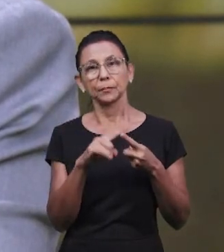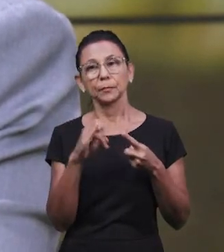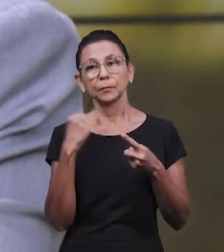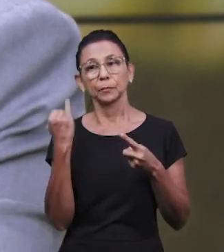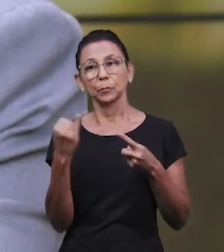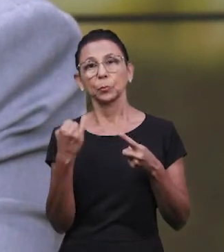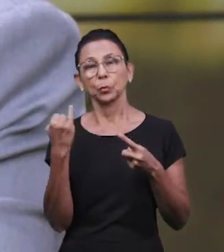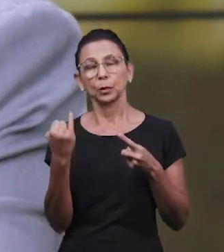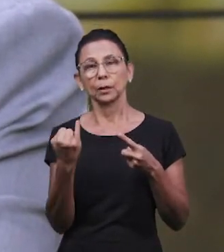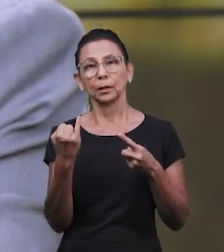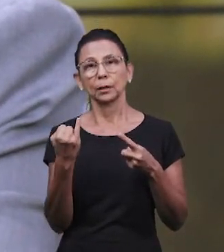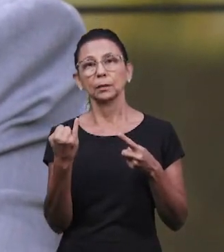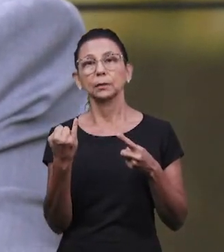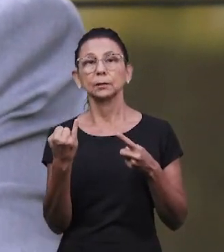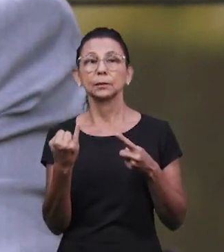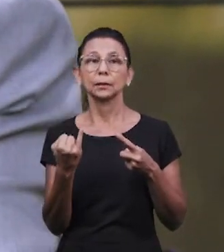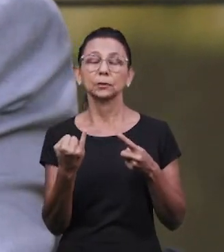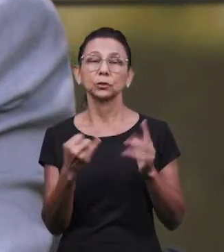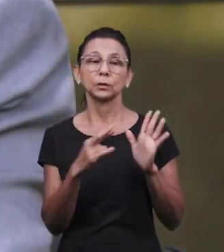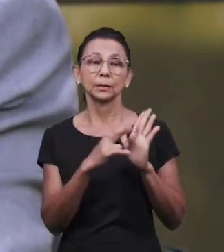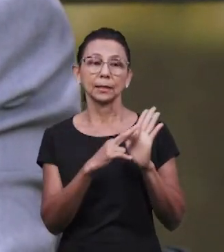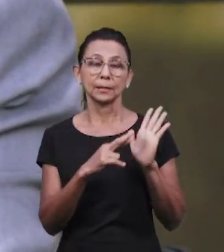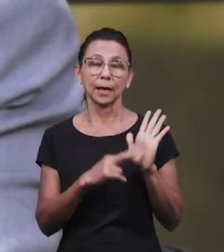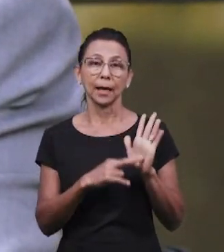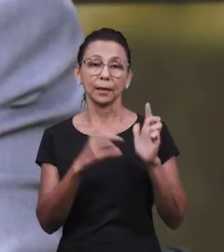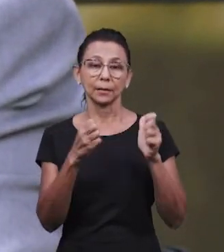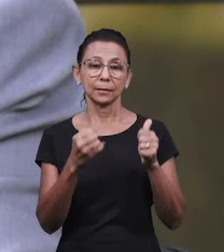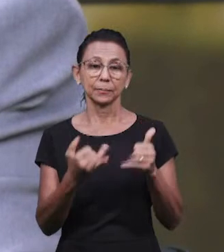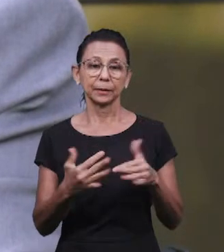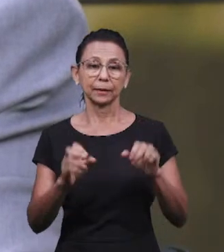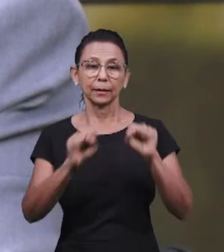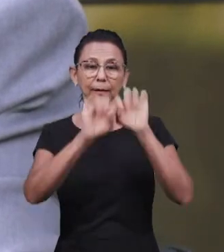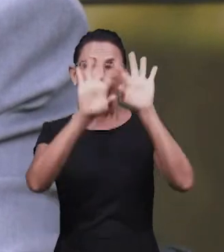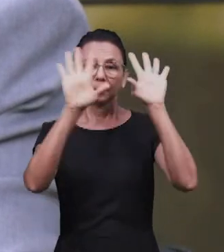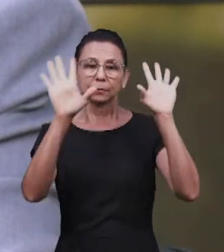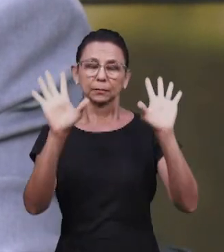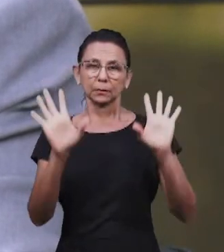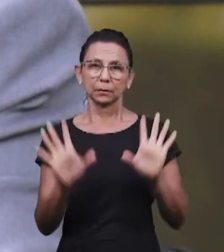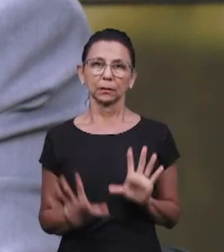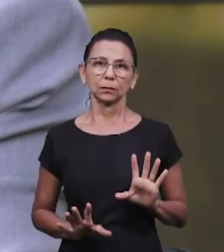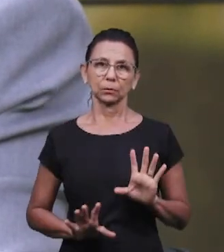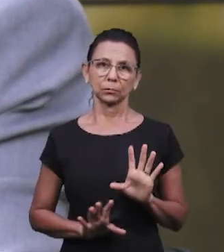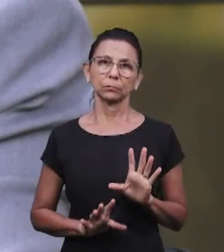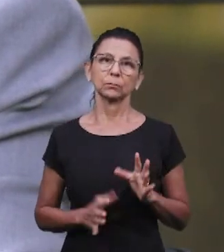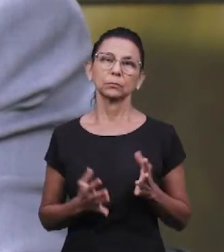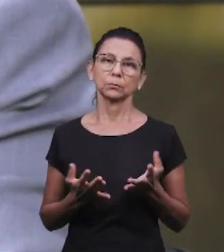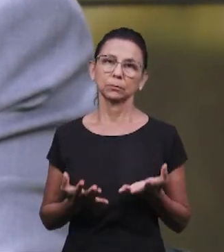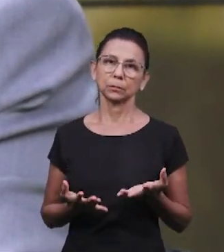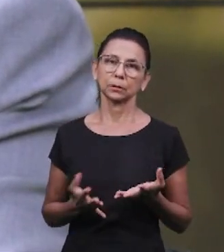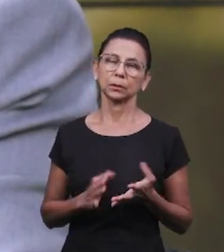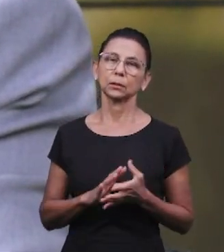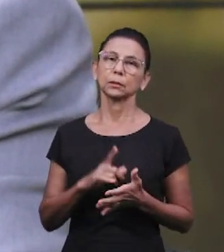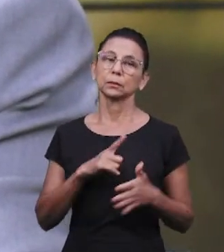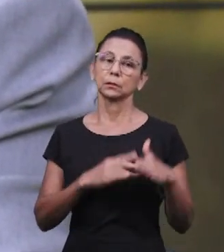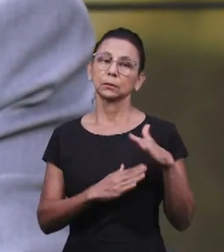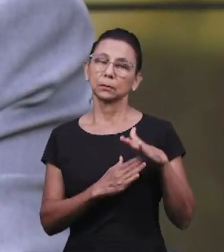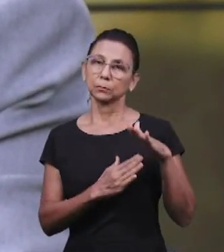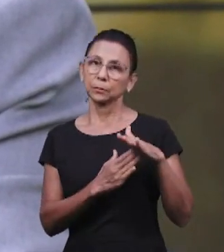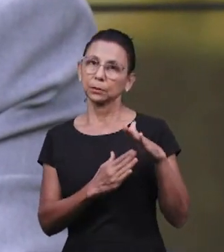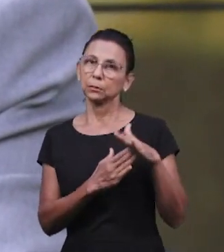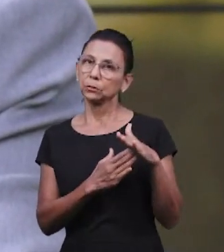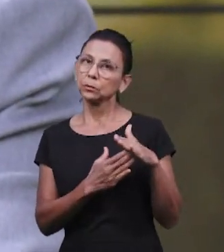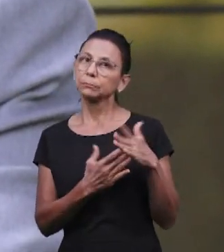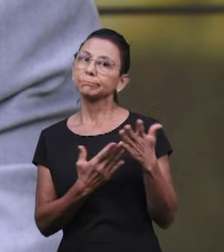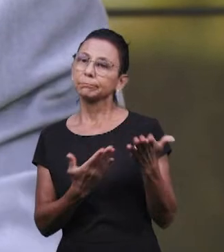da transparência nas regras. E ali nessas regras, né, estabelecer os limites